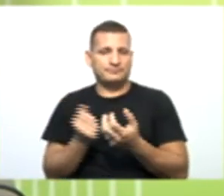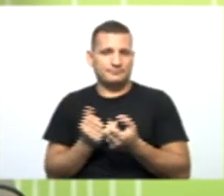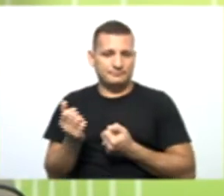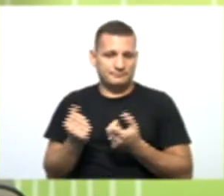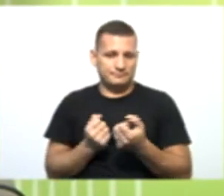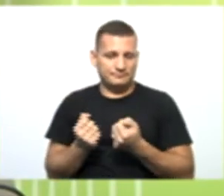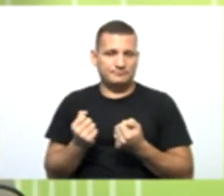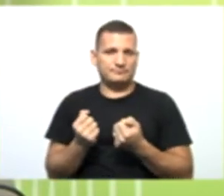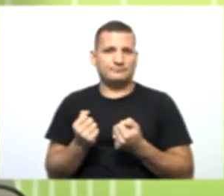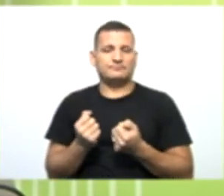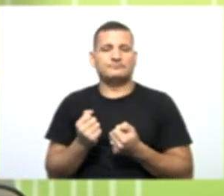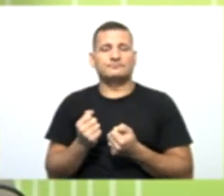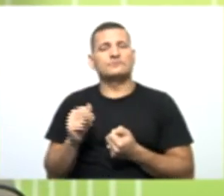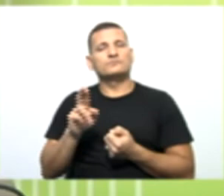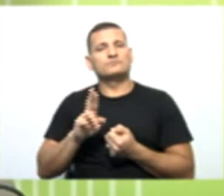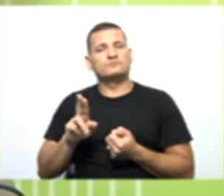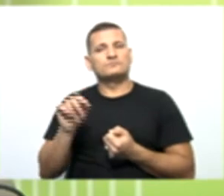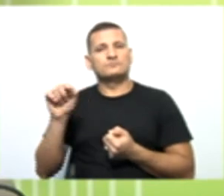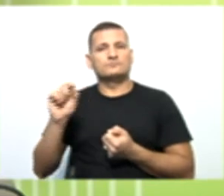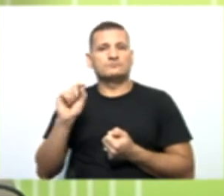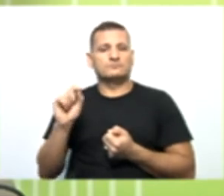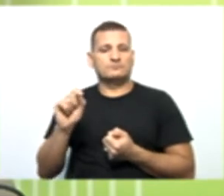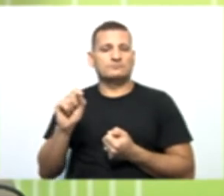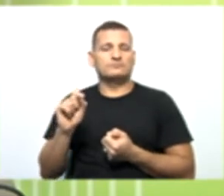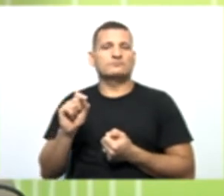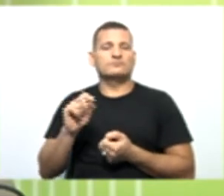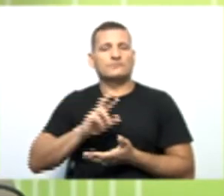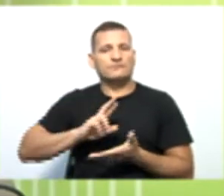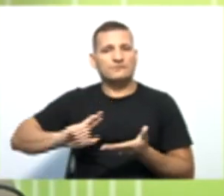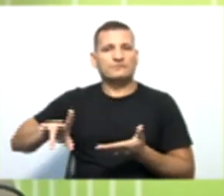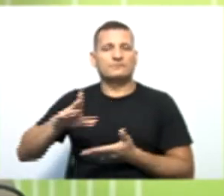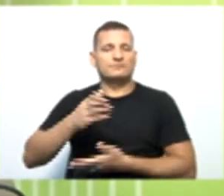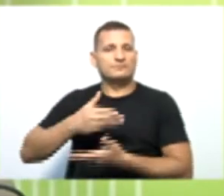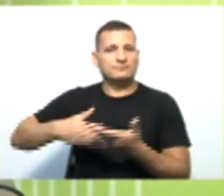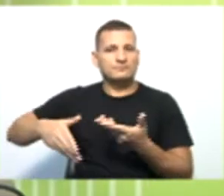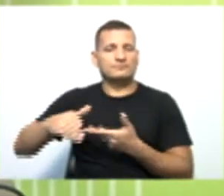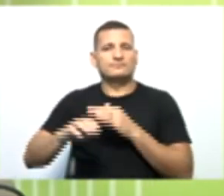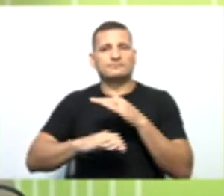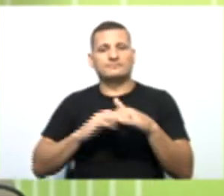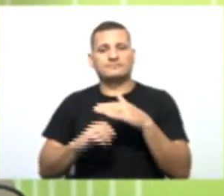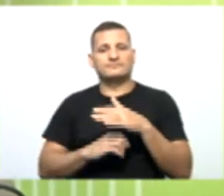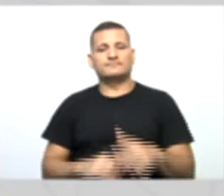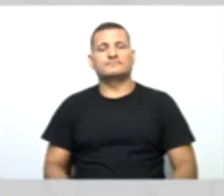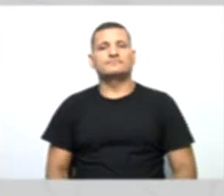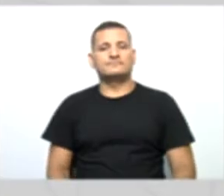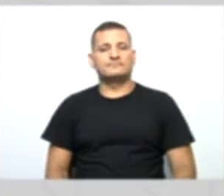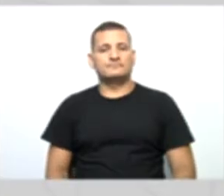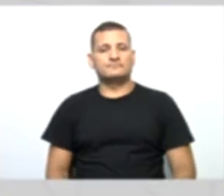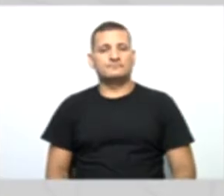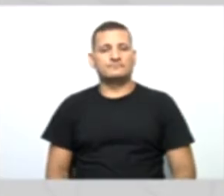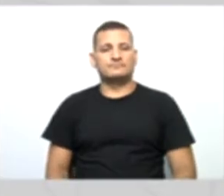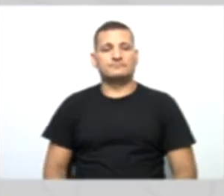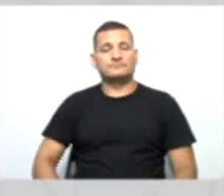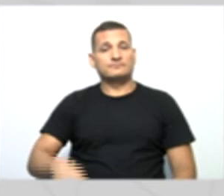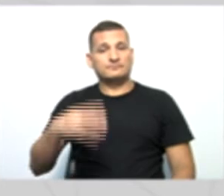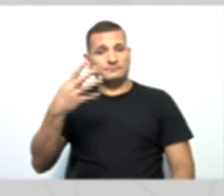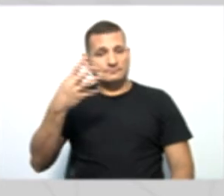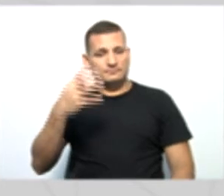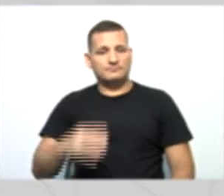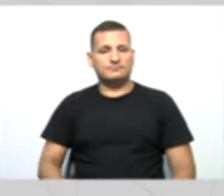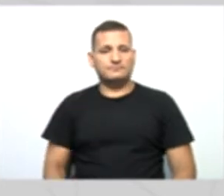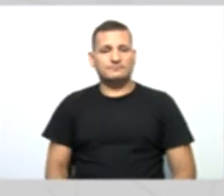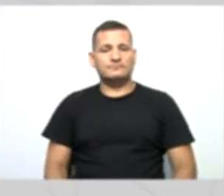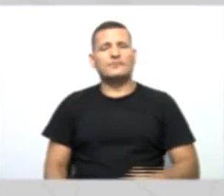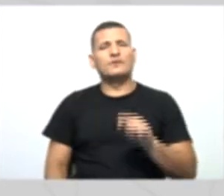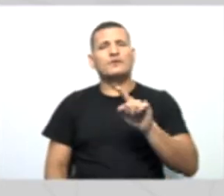através essa junção entre vários empreendimentos. Na quarta questão, qual